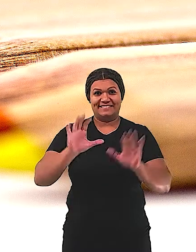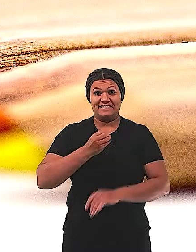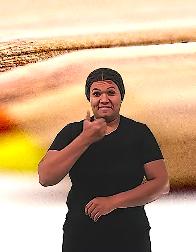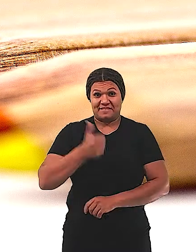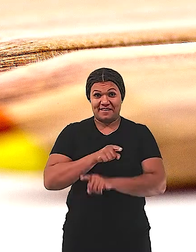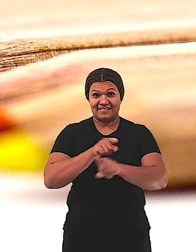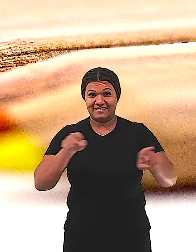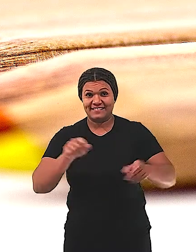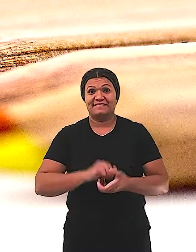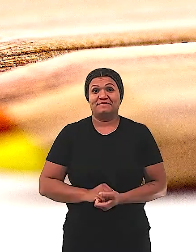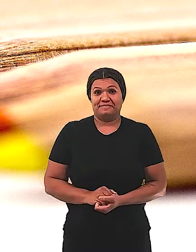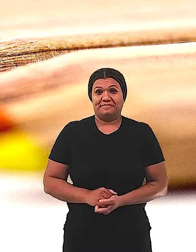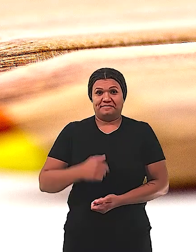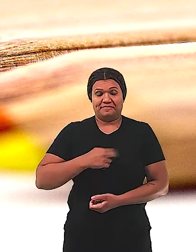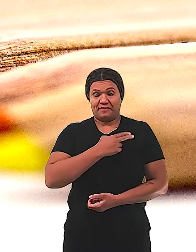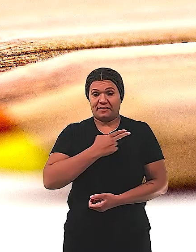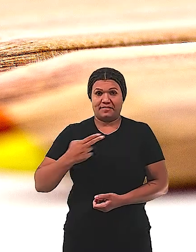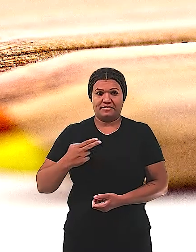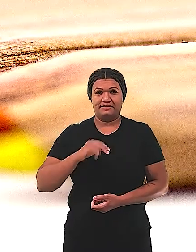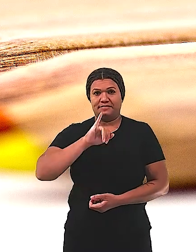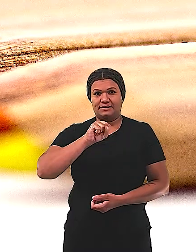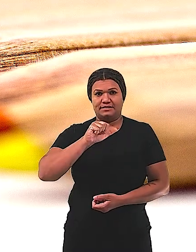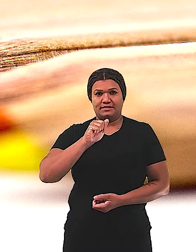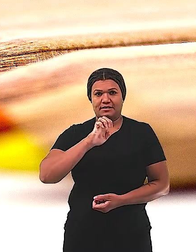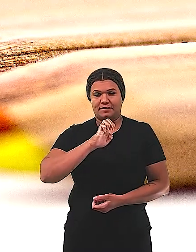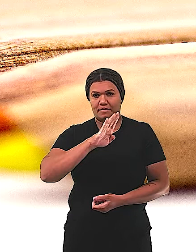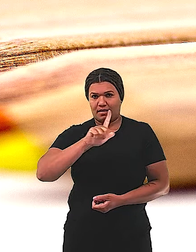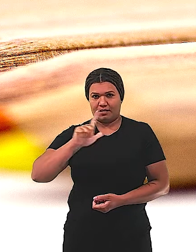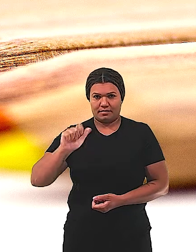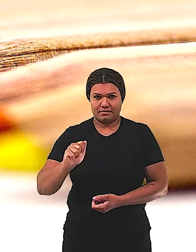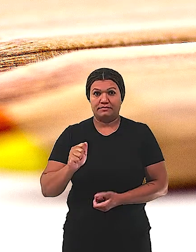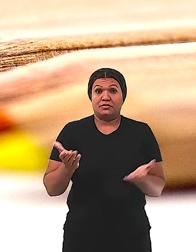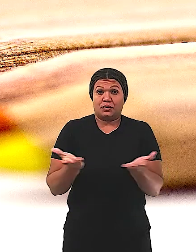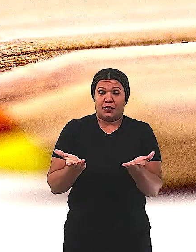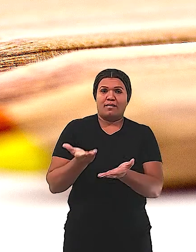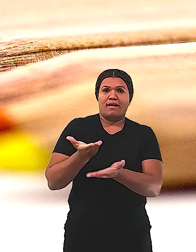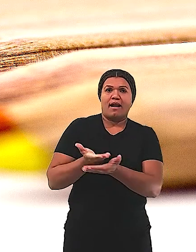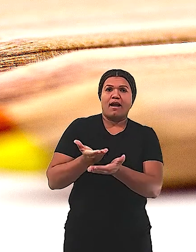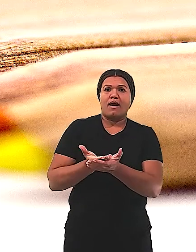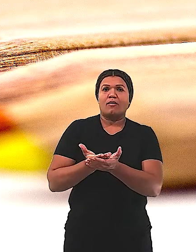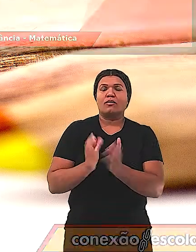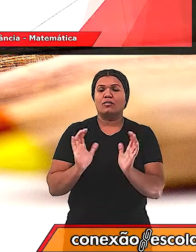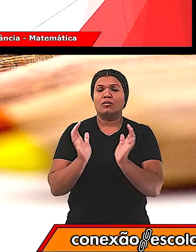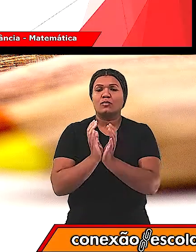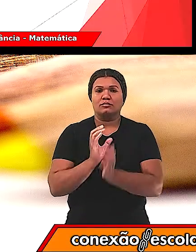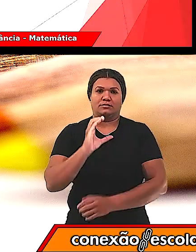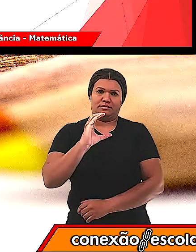tudo bem com vocês? Meu nome é Isabela. Hoje a aulinha será para o agrupamento